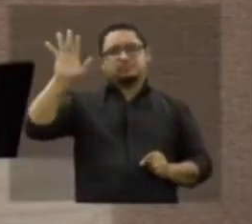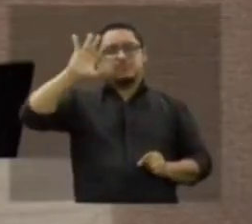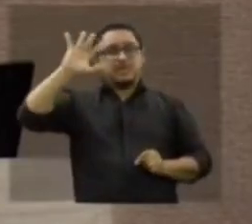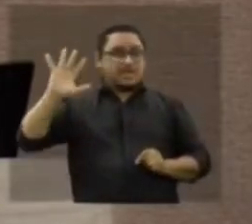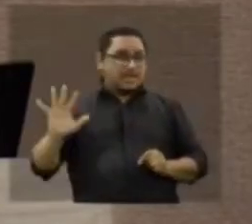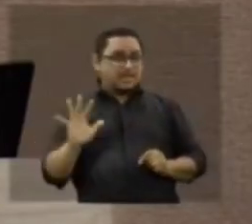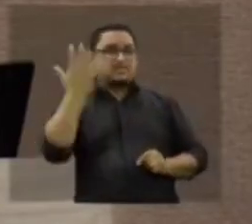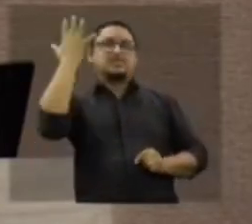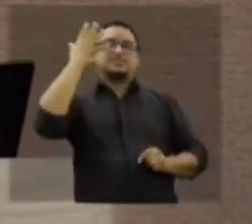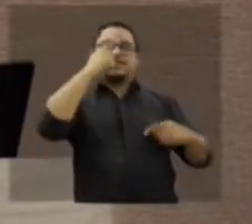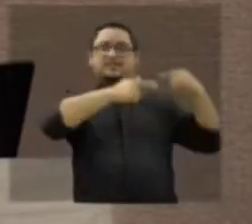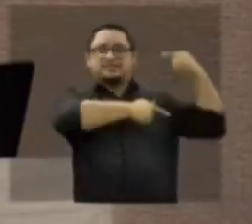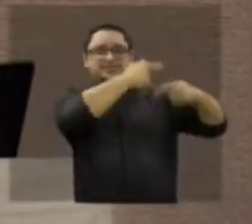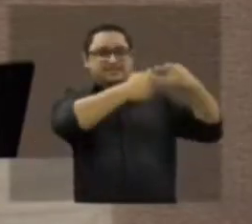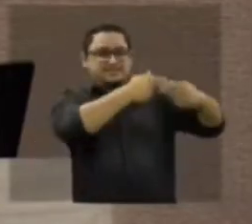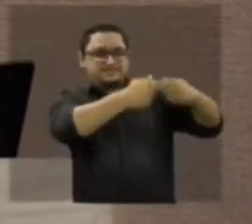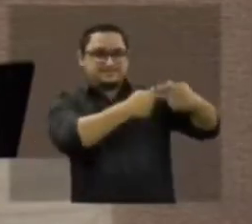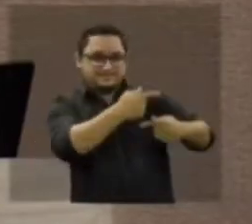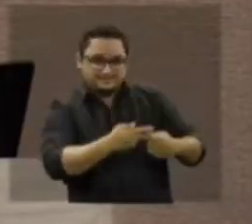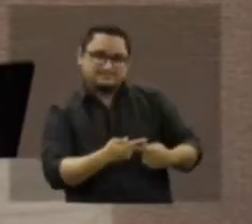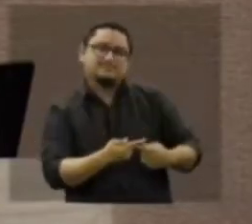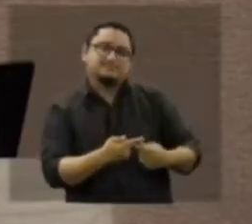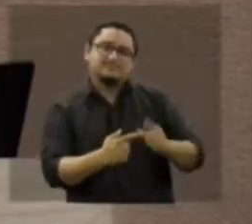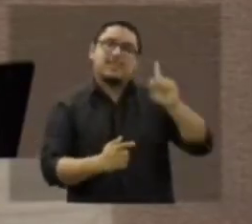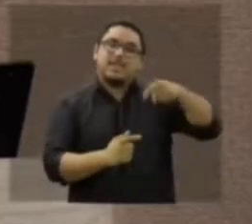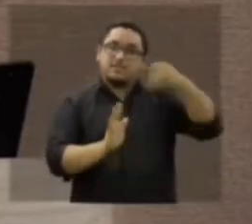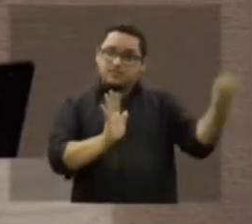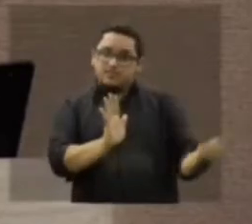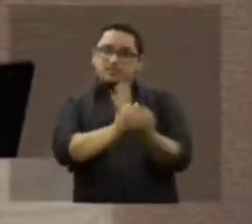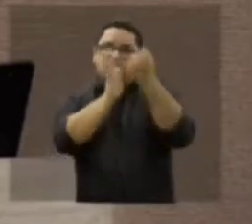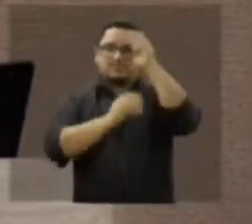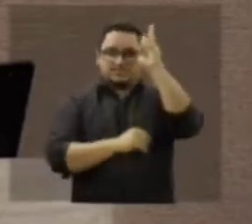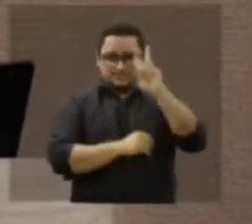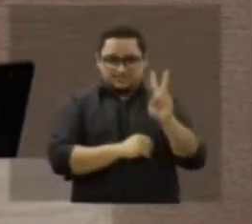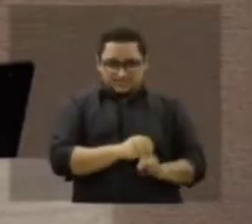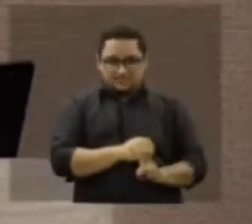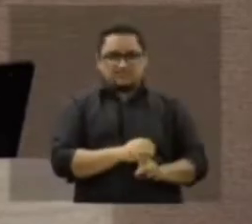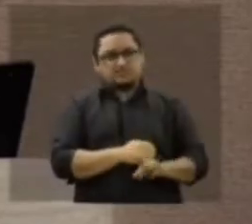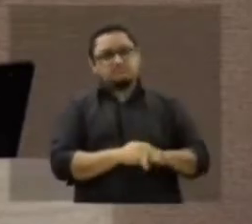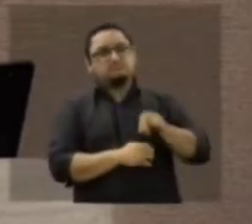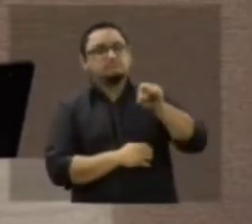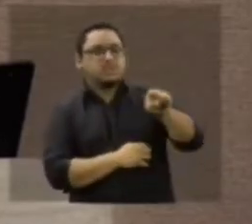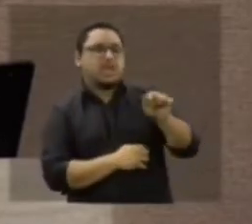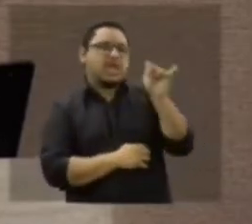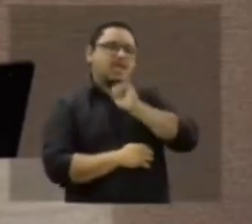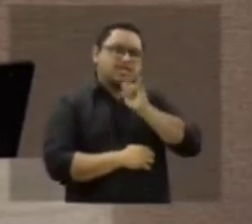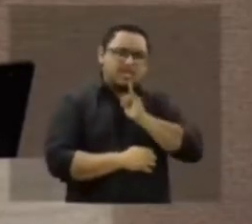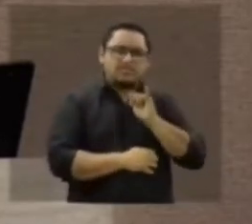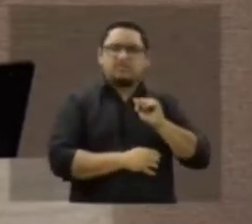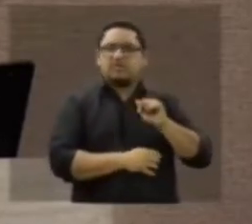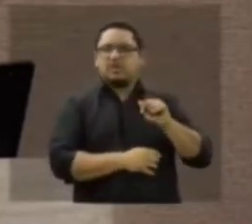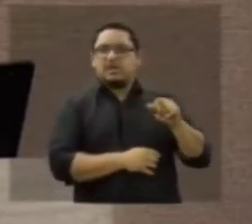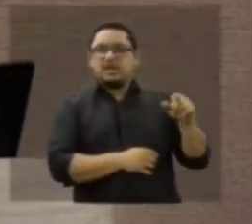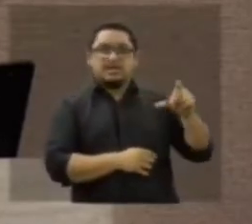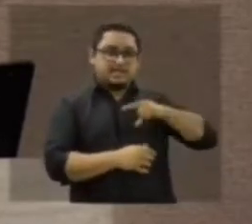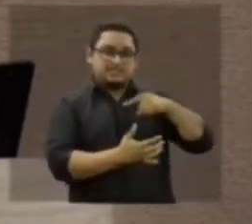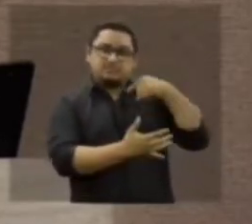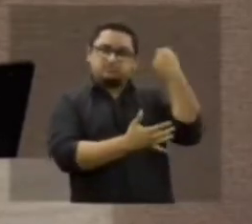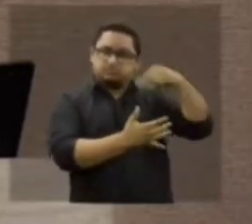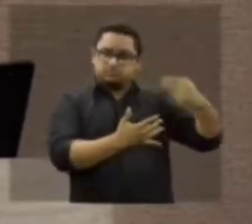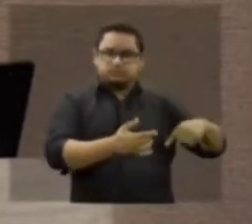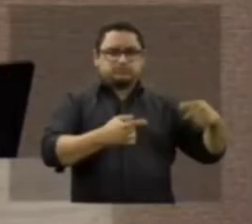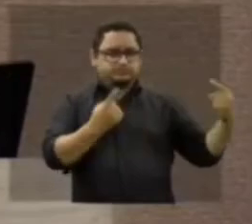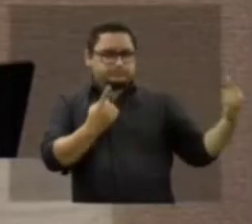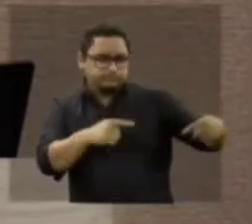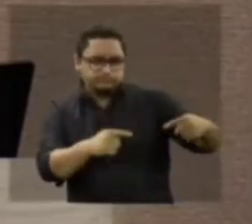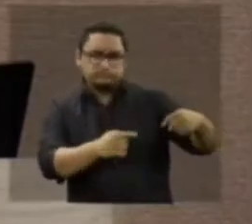por várias gerações este Marco histórico entrelaçado com as complexidades e desafios da construção de uma